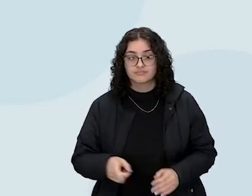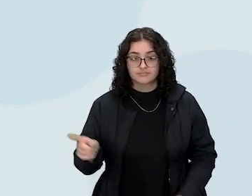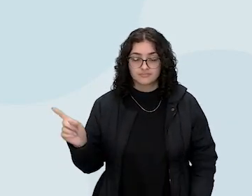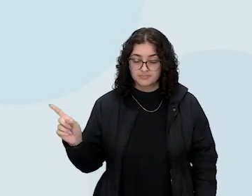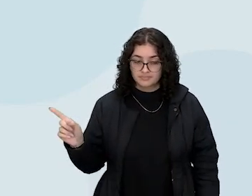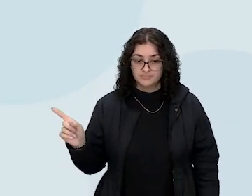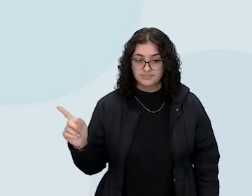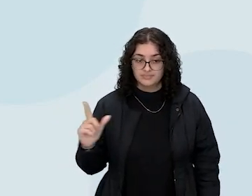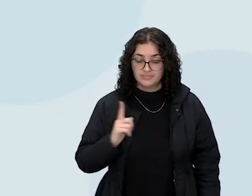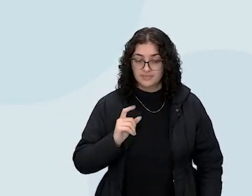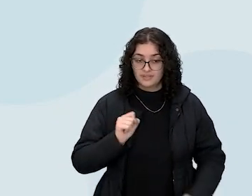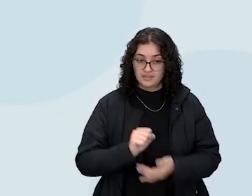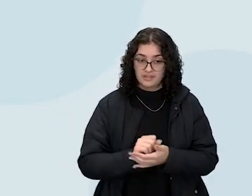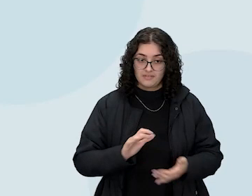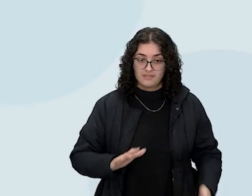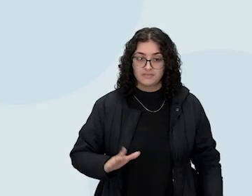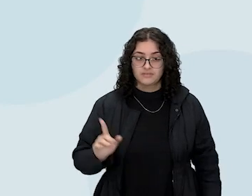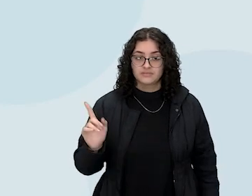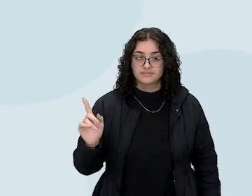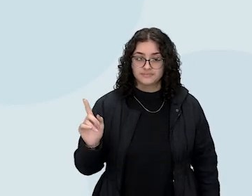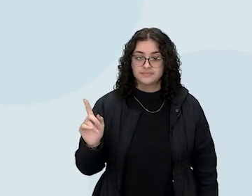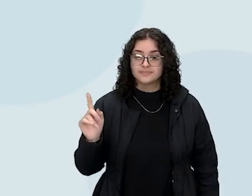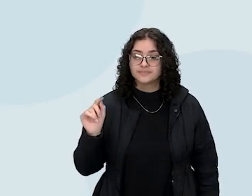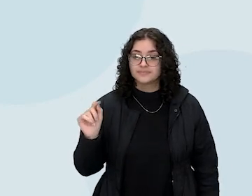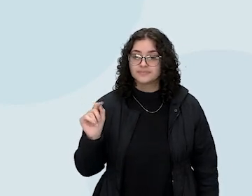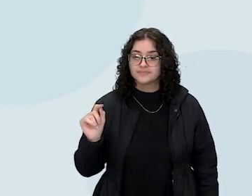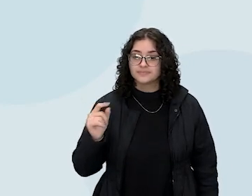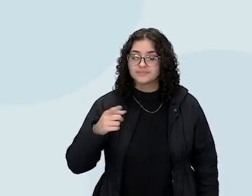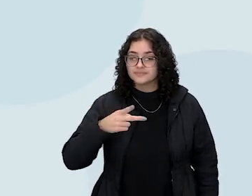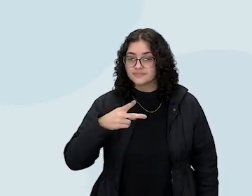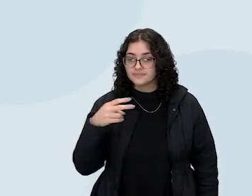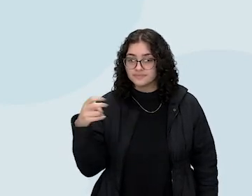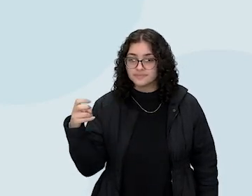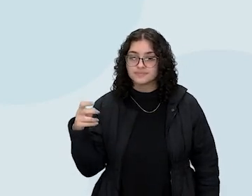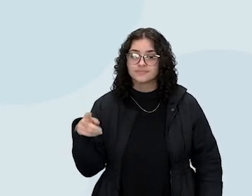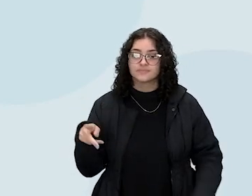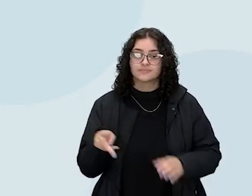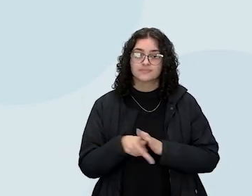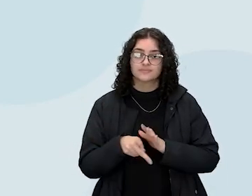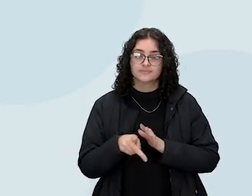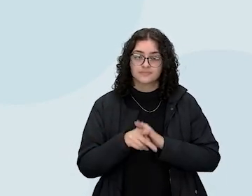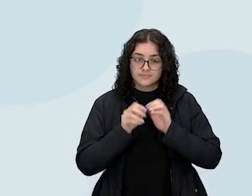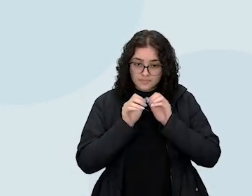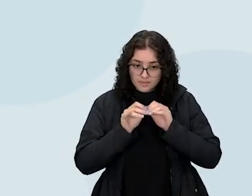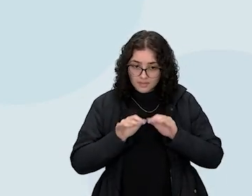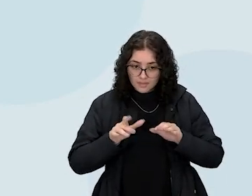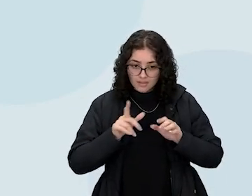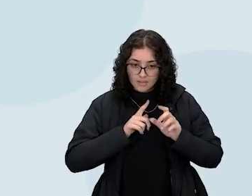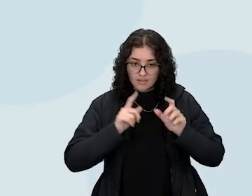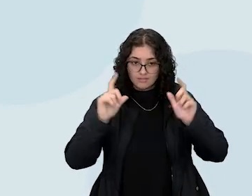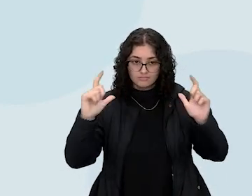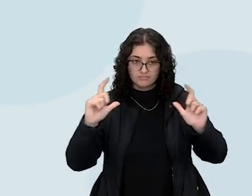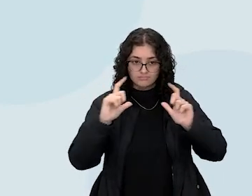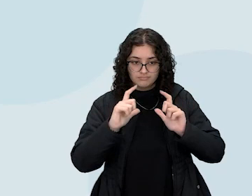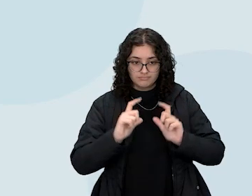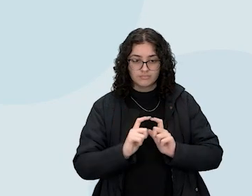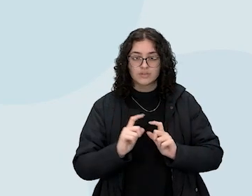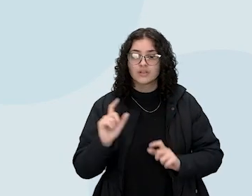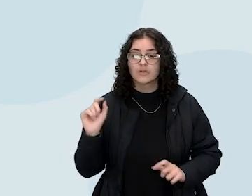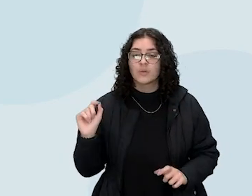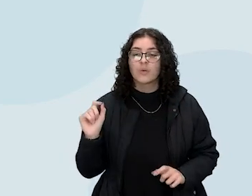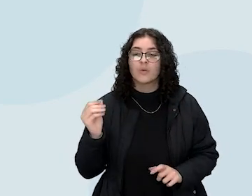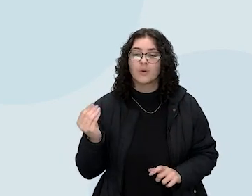para vocês como atividade. Como é que a gente identifica um ácido por Arrhenius? Como é